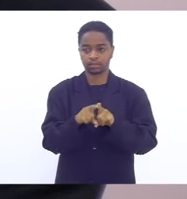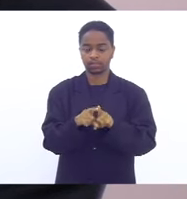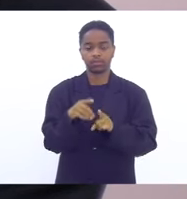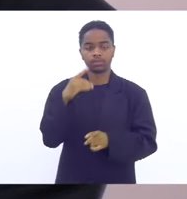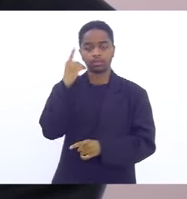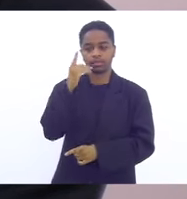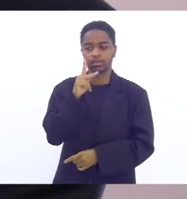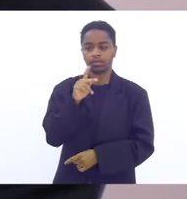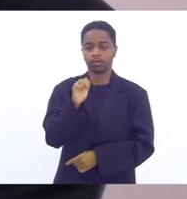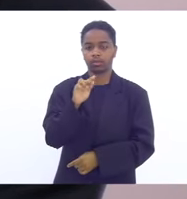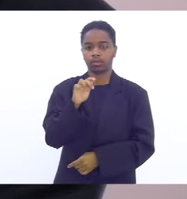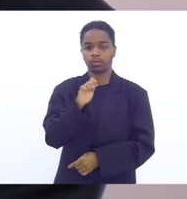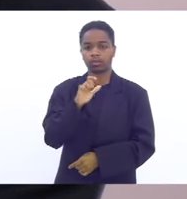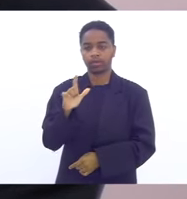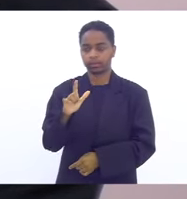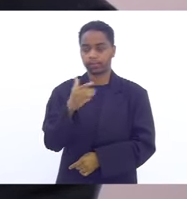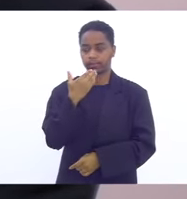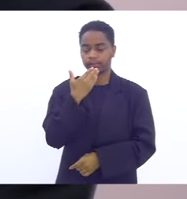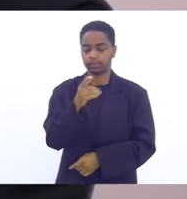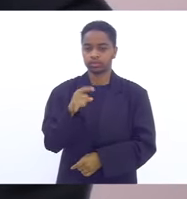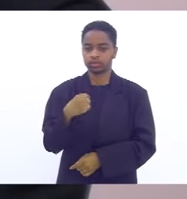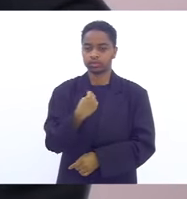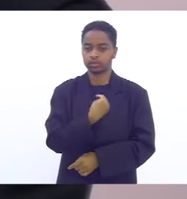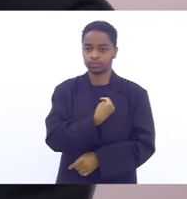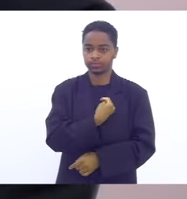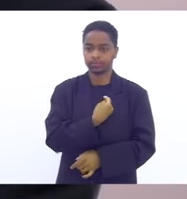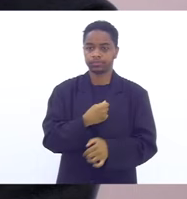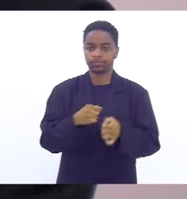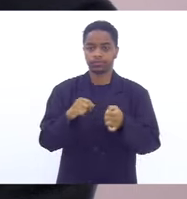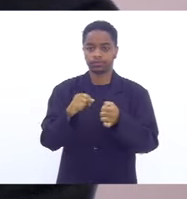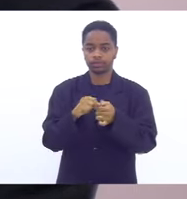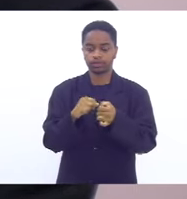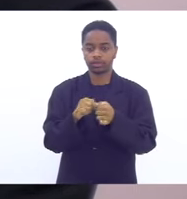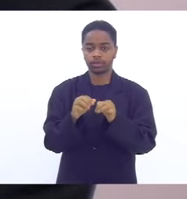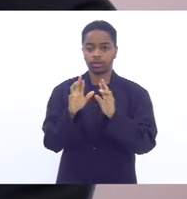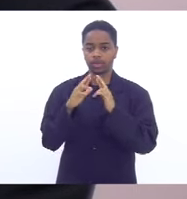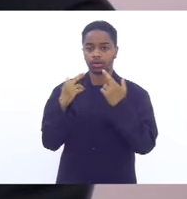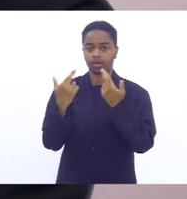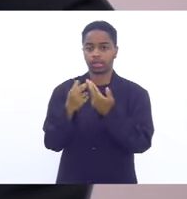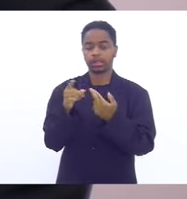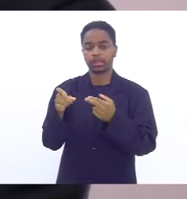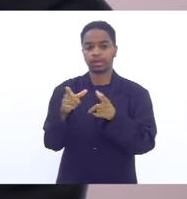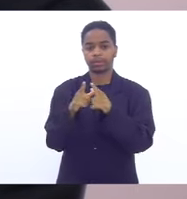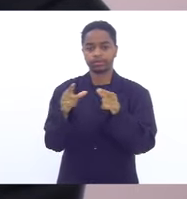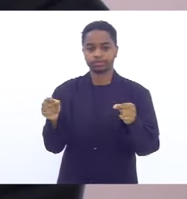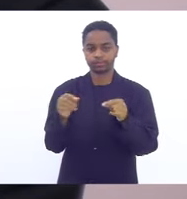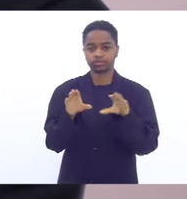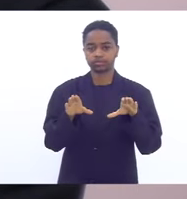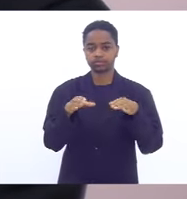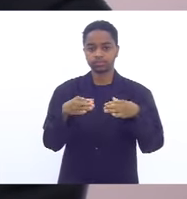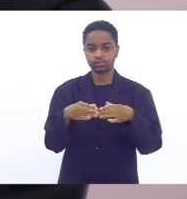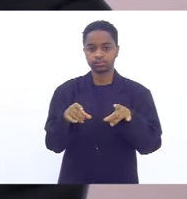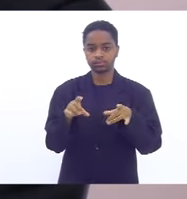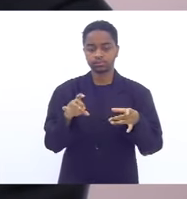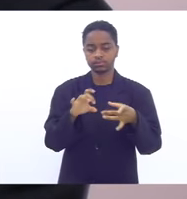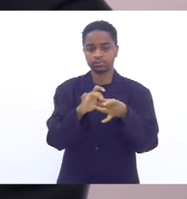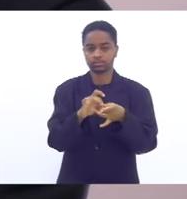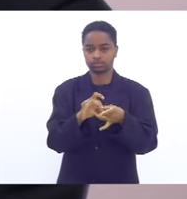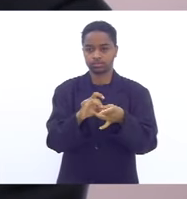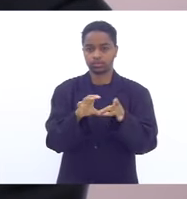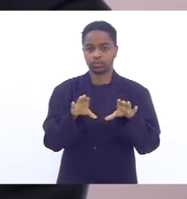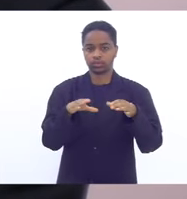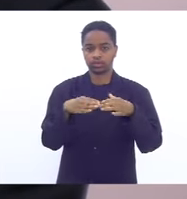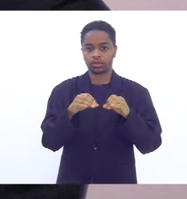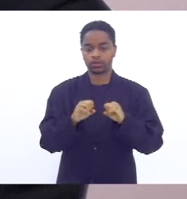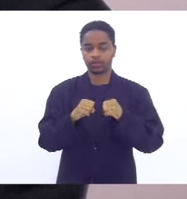Felipe Poubel no sentido de realizarmos diligência em Brasília da comissão, em parceria com as comissões de